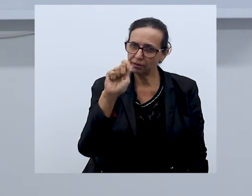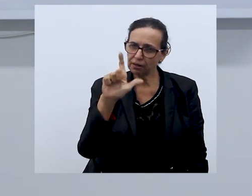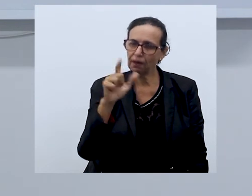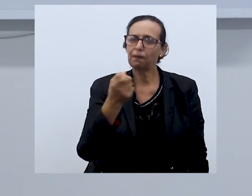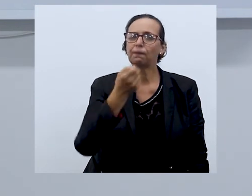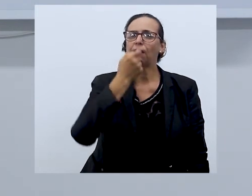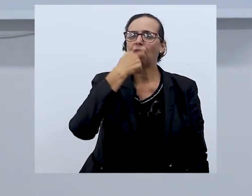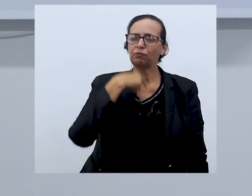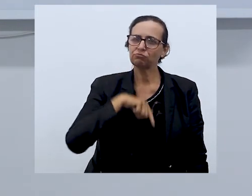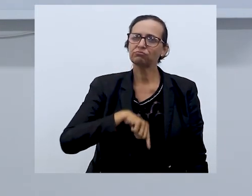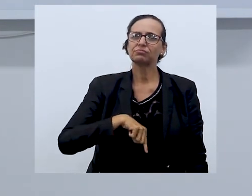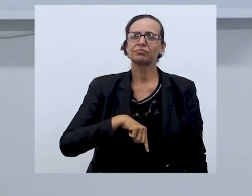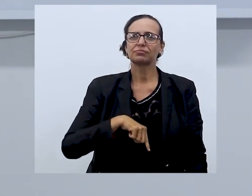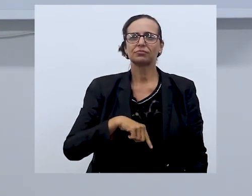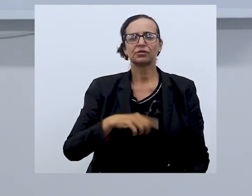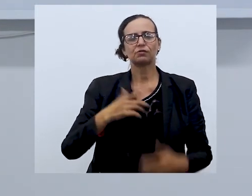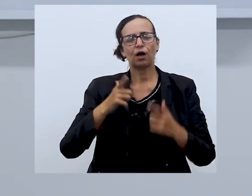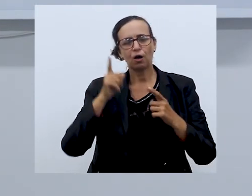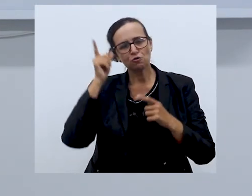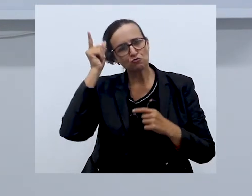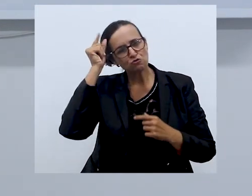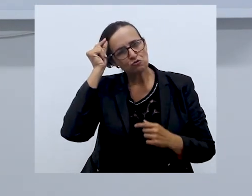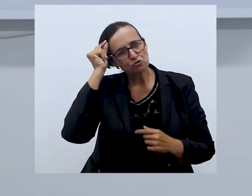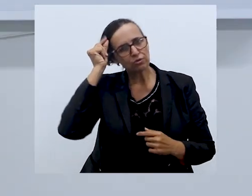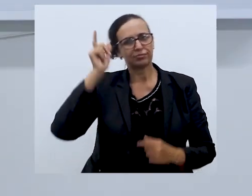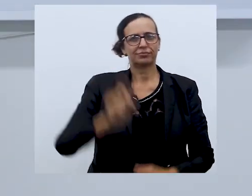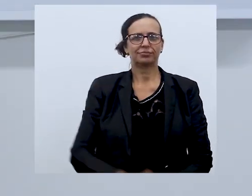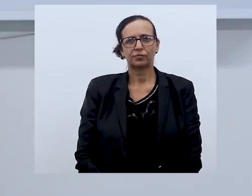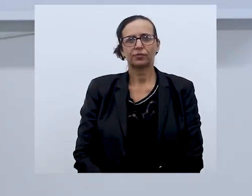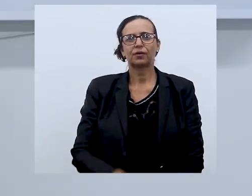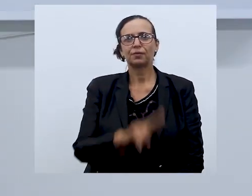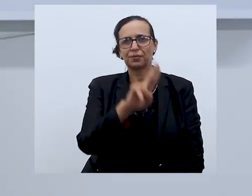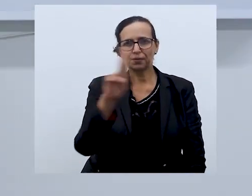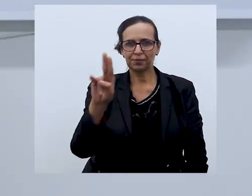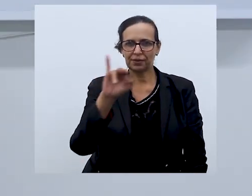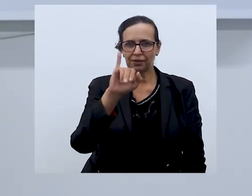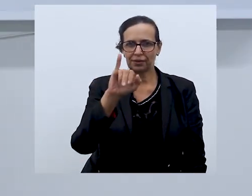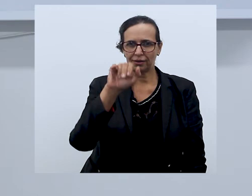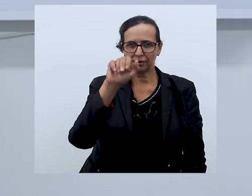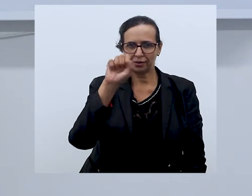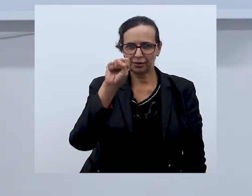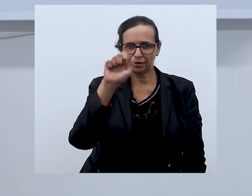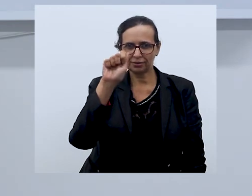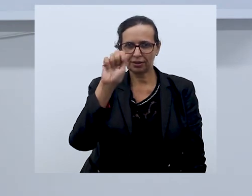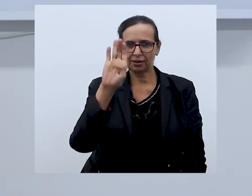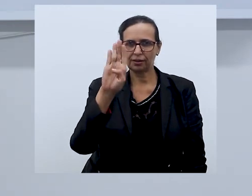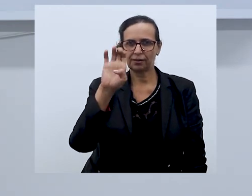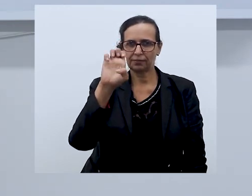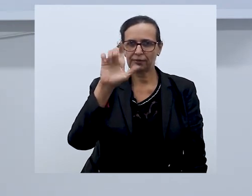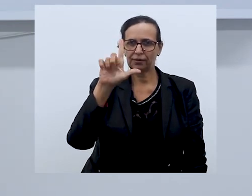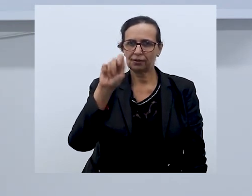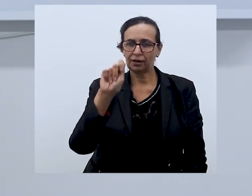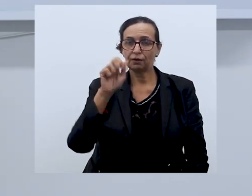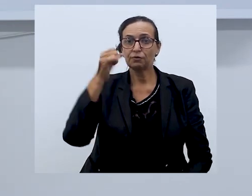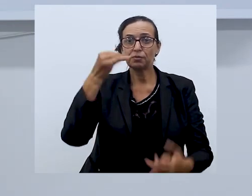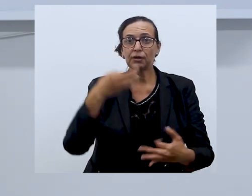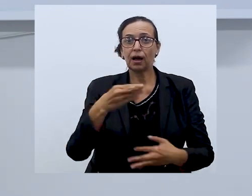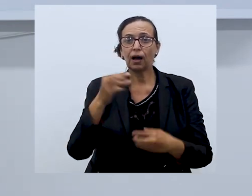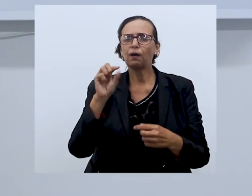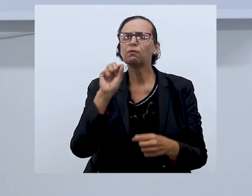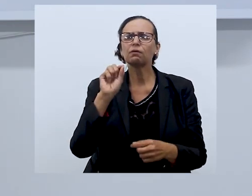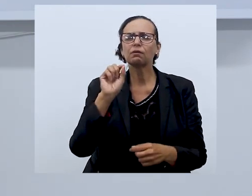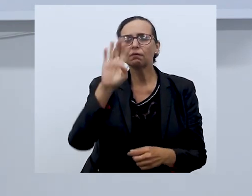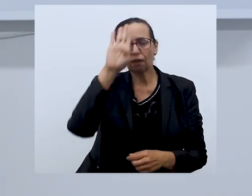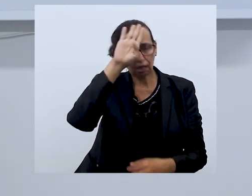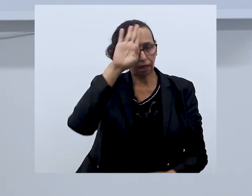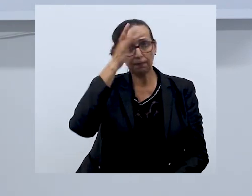ela, que ela vai neutralizar um pouco da toxicidade da substância. Olá, meu nome é Isabela e eu vou falar para vocês sobre desmaio e convulsão.